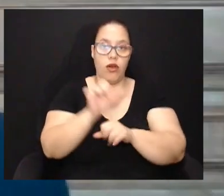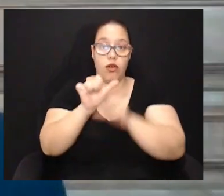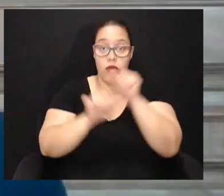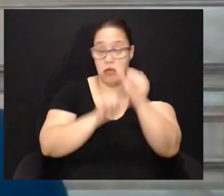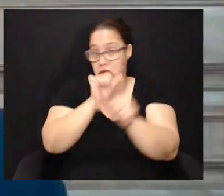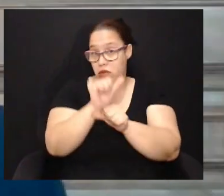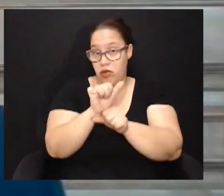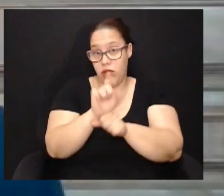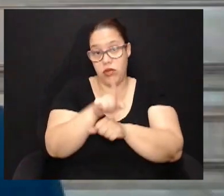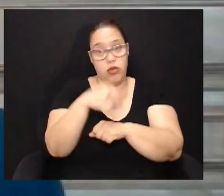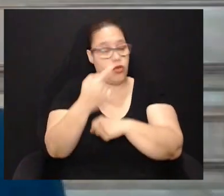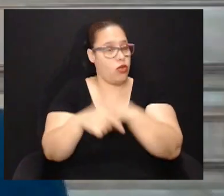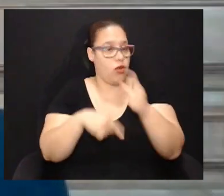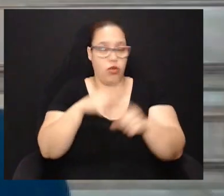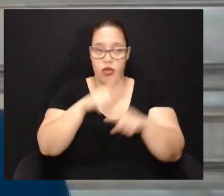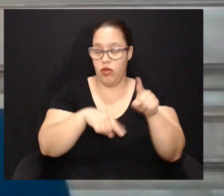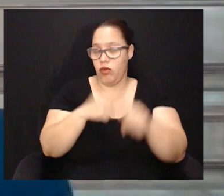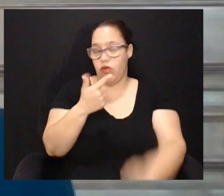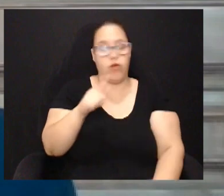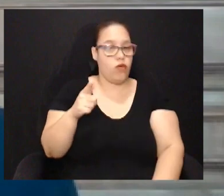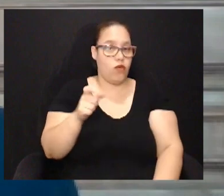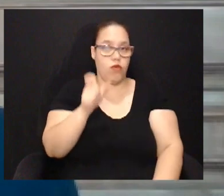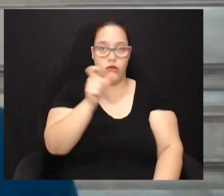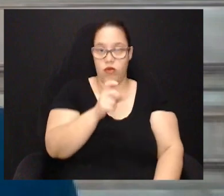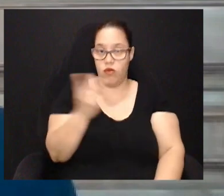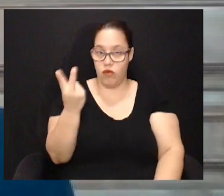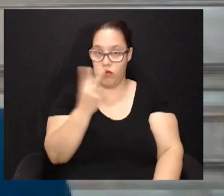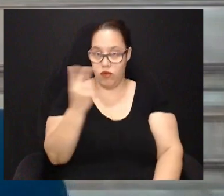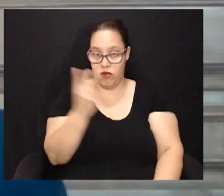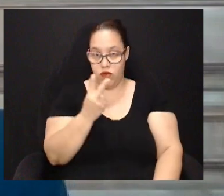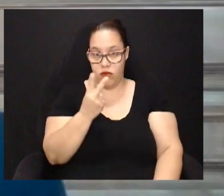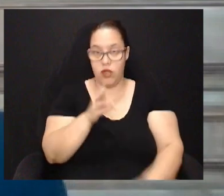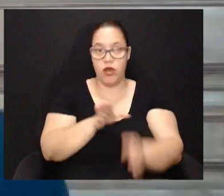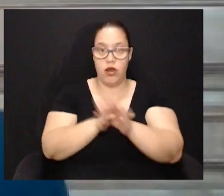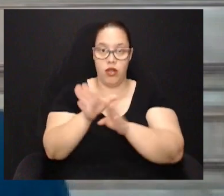dá é que substitua por outros produtos que não contêm essa substância.